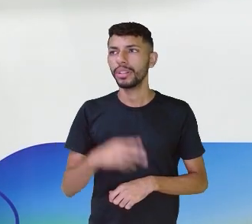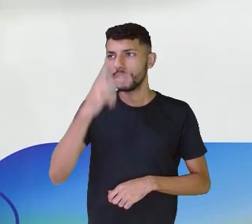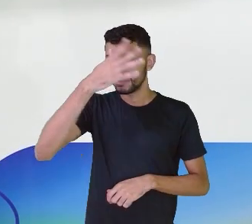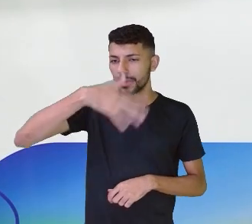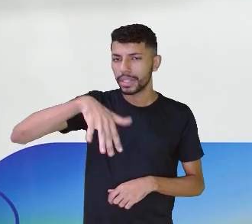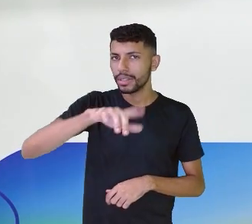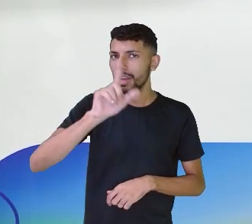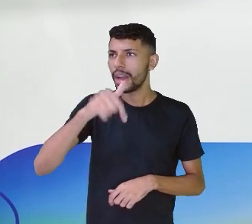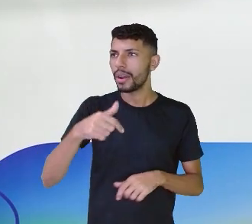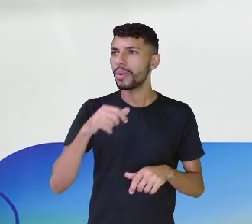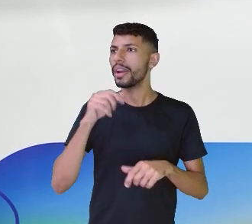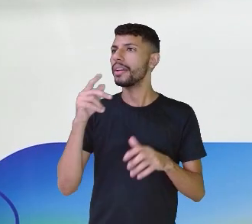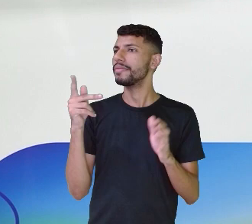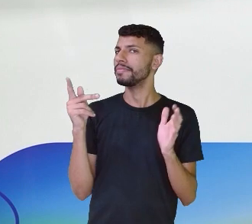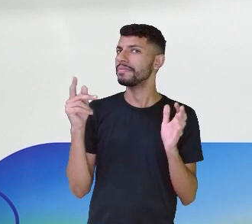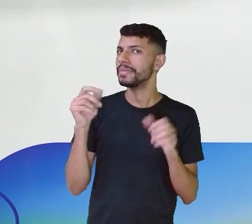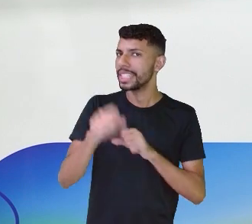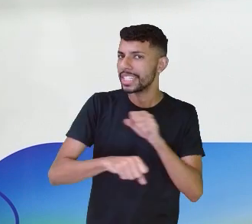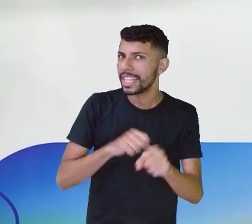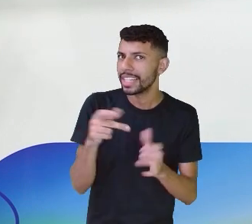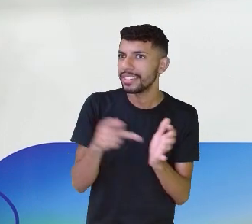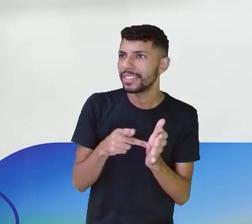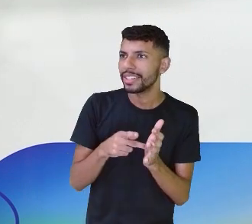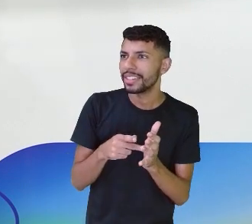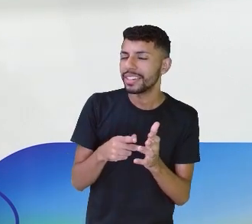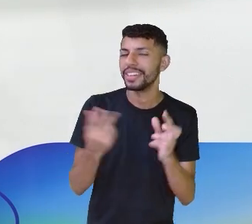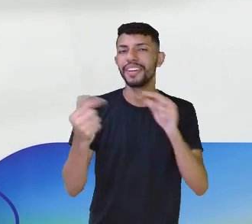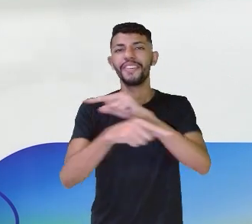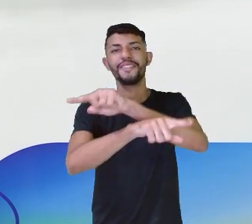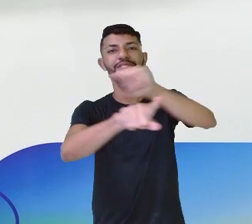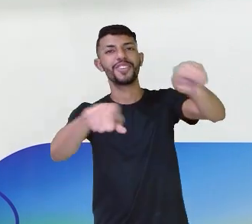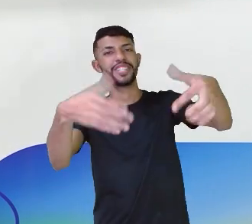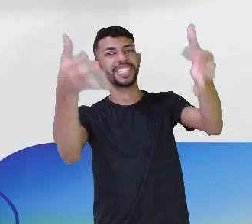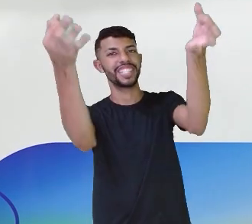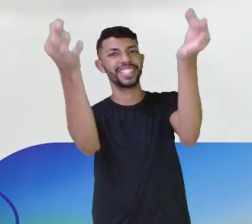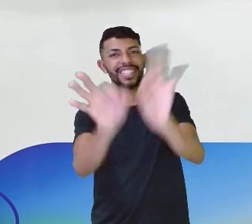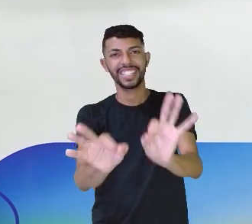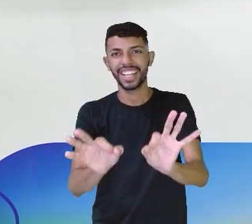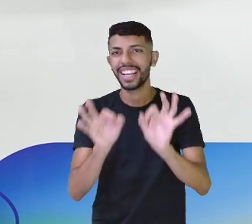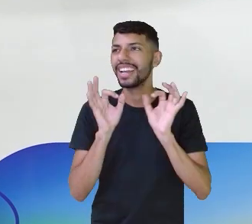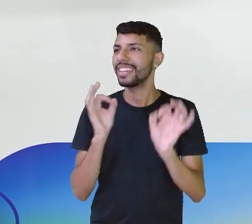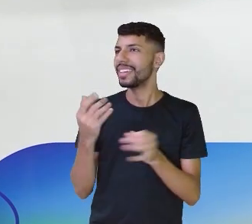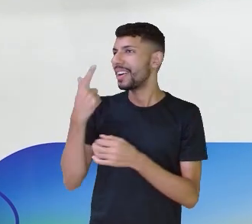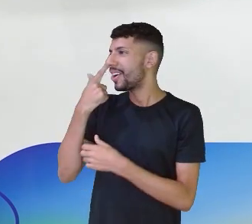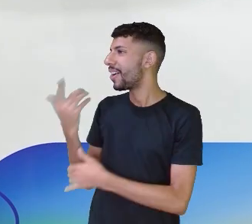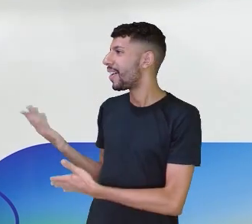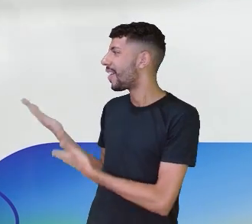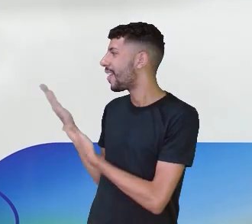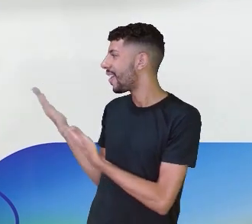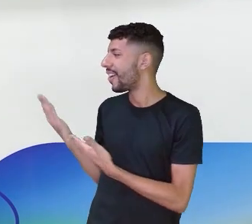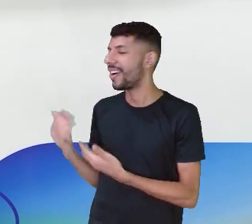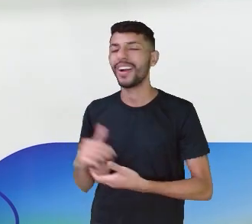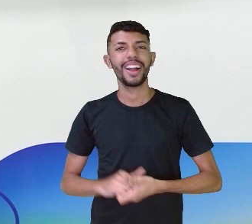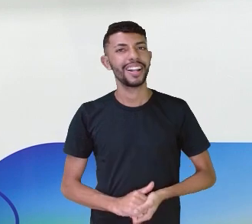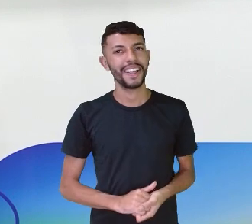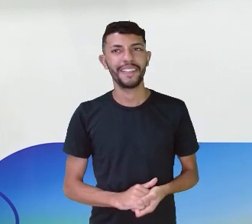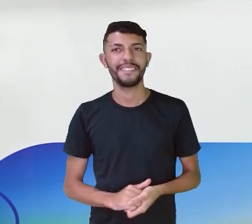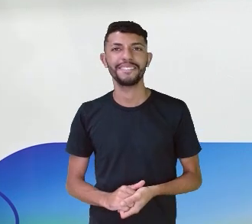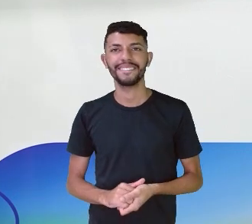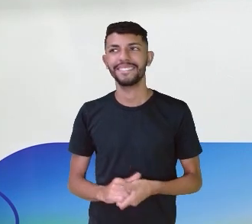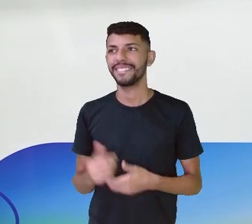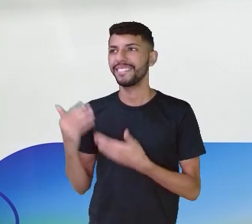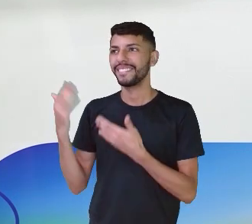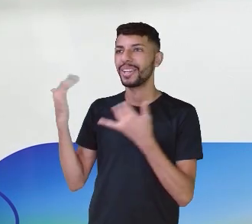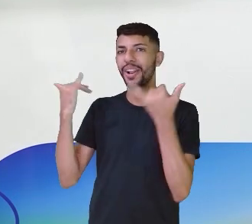será que foi bicicleta? Vocês estão corretíssimos. Olha aqui, gente.